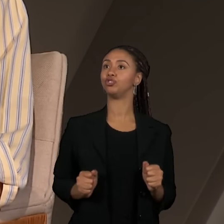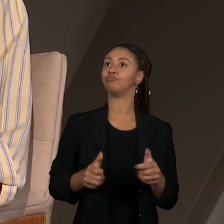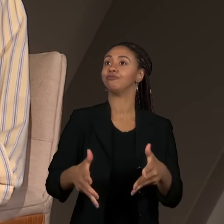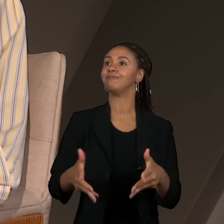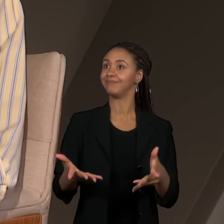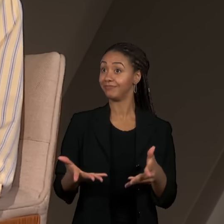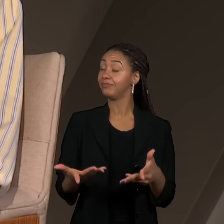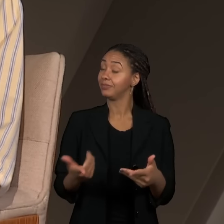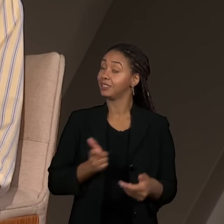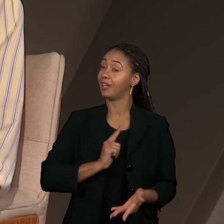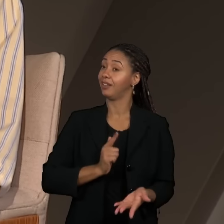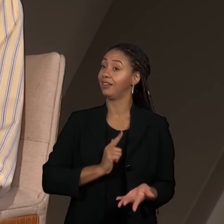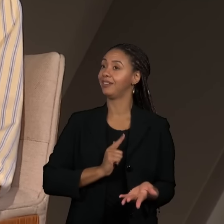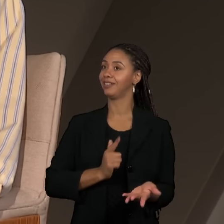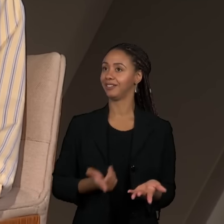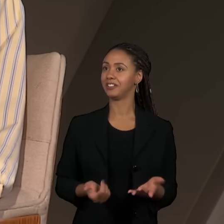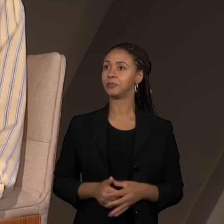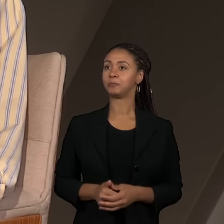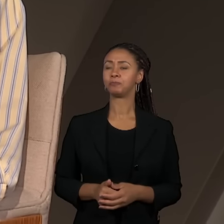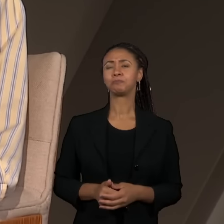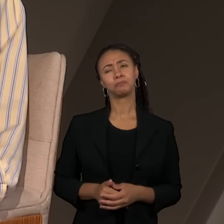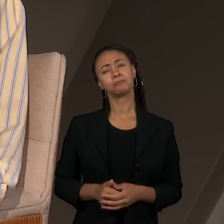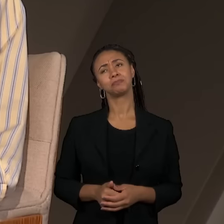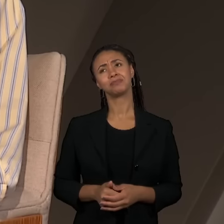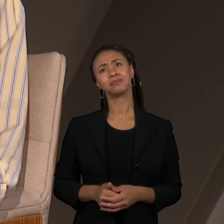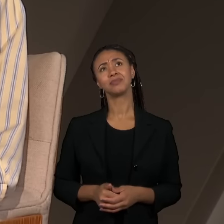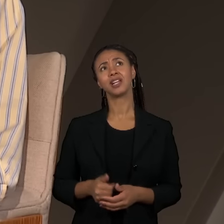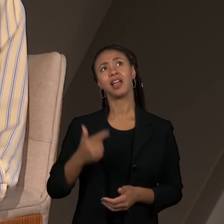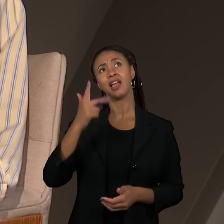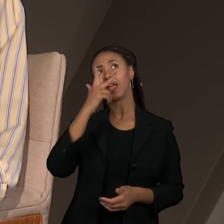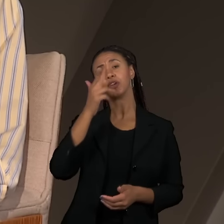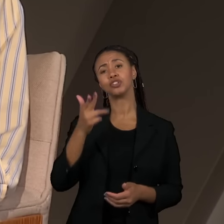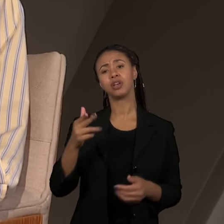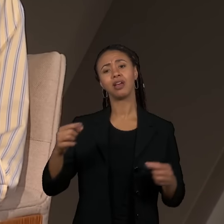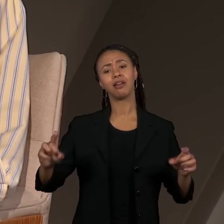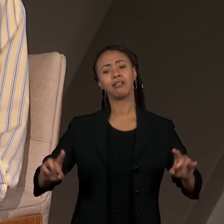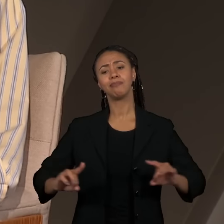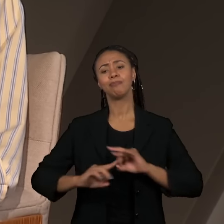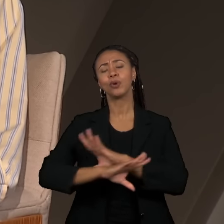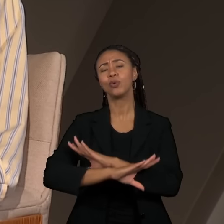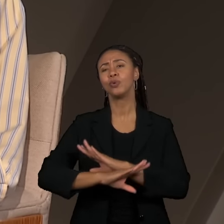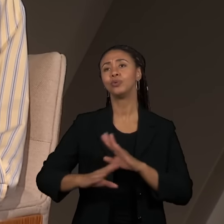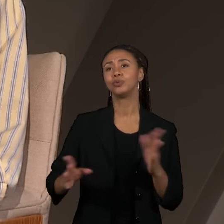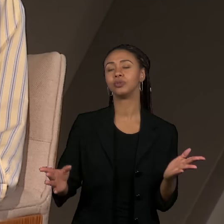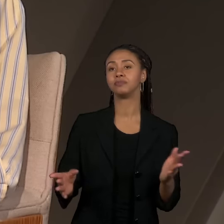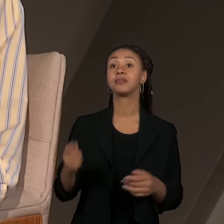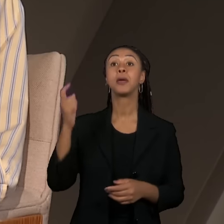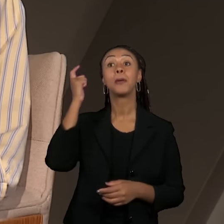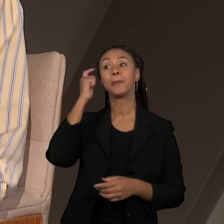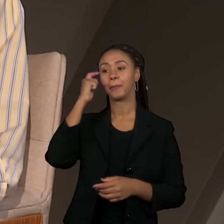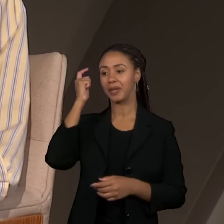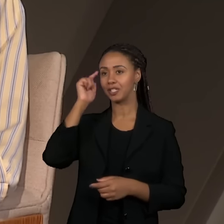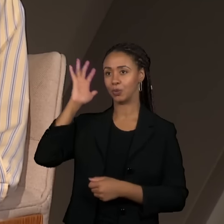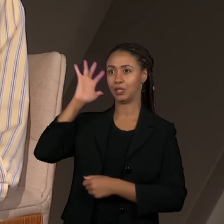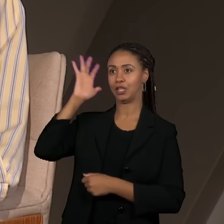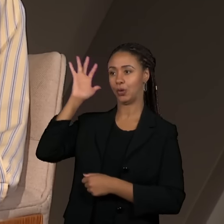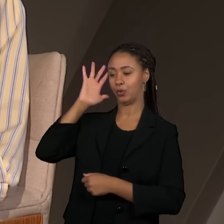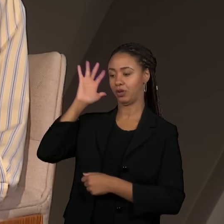muito que eu acho do do papert né no sentido do construcionismo que que ele fala é o produto